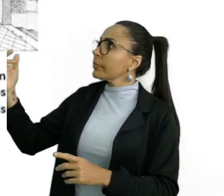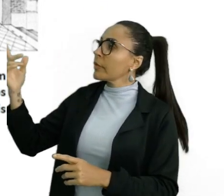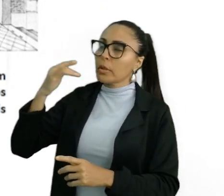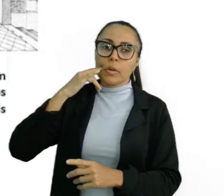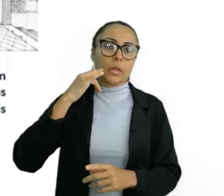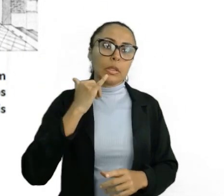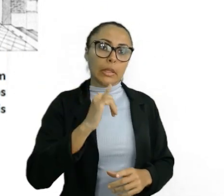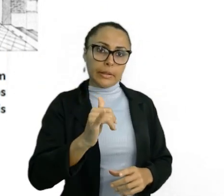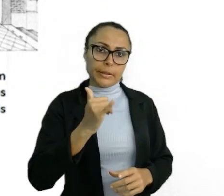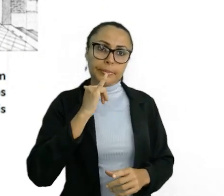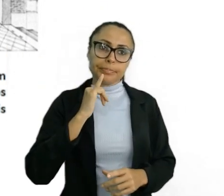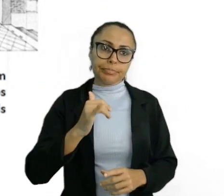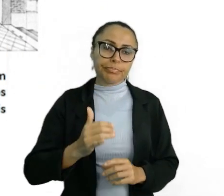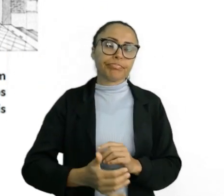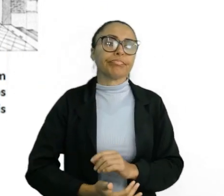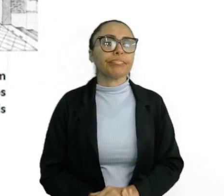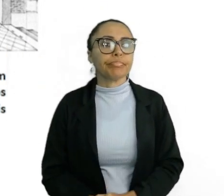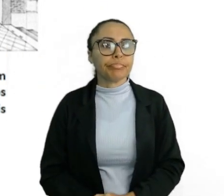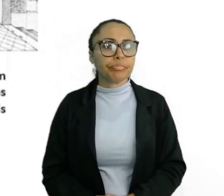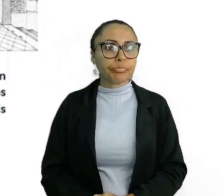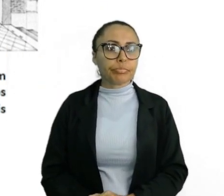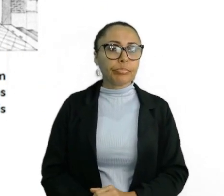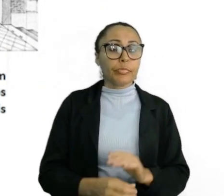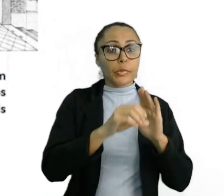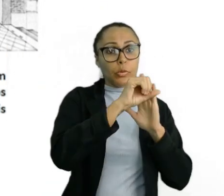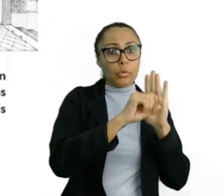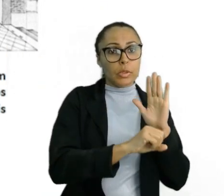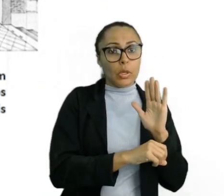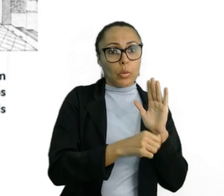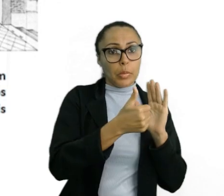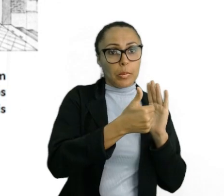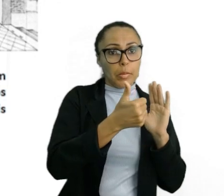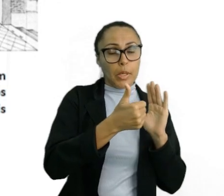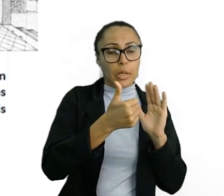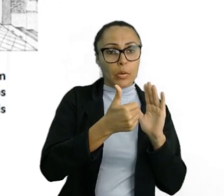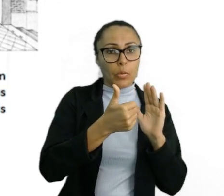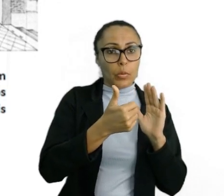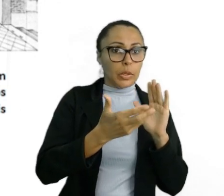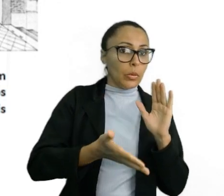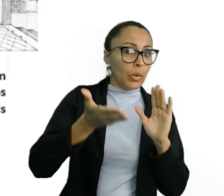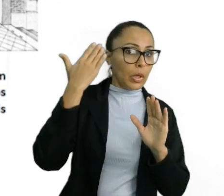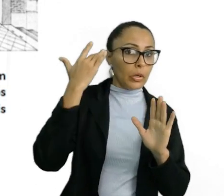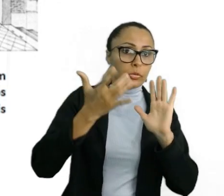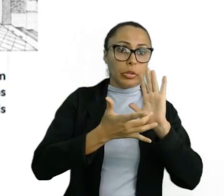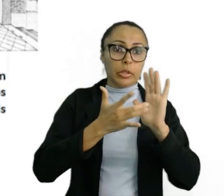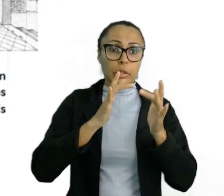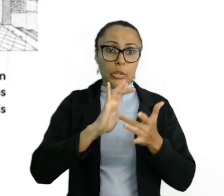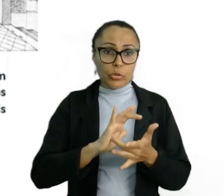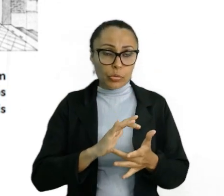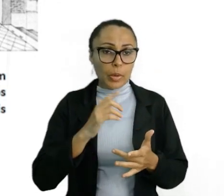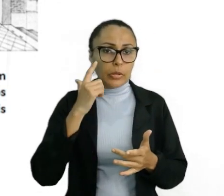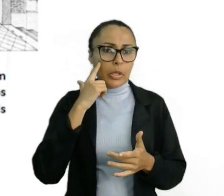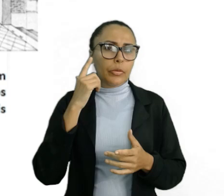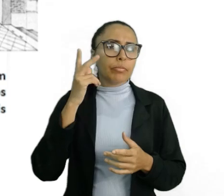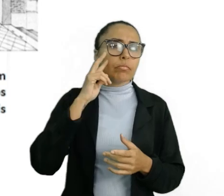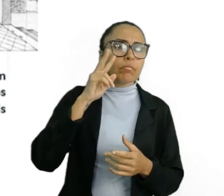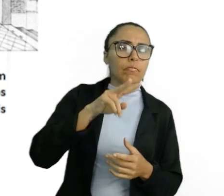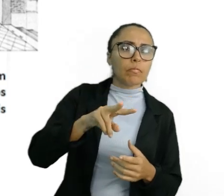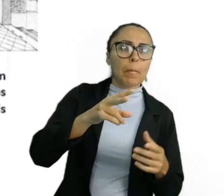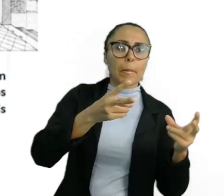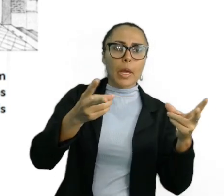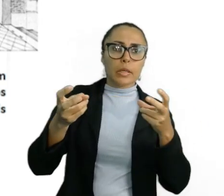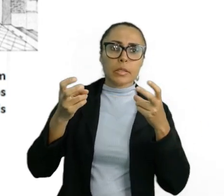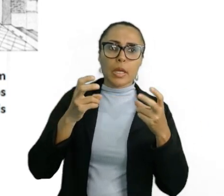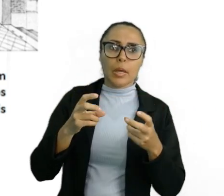Bosco Reale, né? Ela data do século I a.C., e a gente vê o quê? Uma paisagem, né? Como se no quarto não